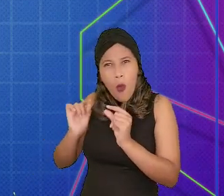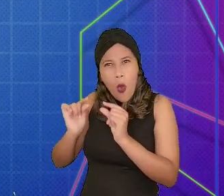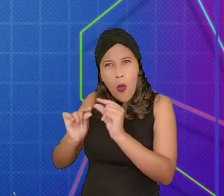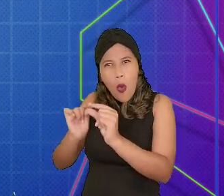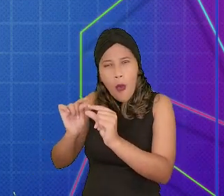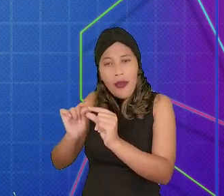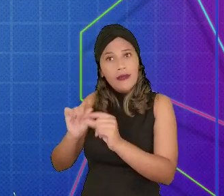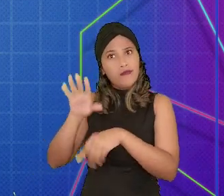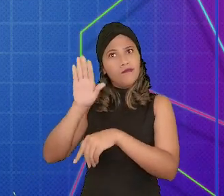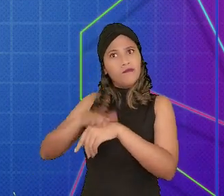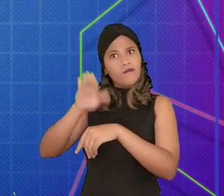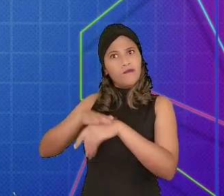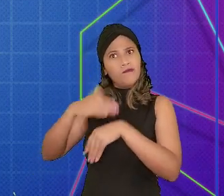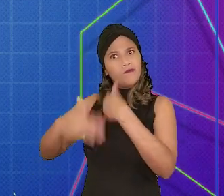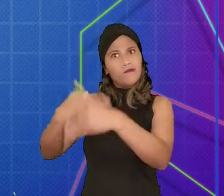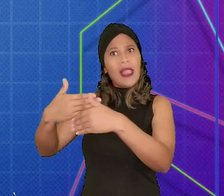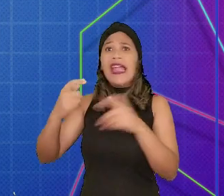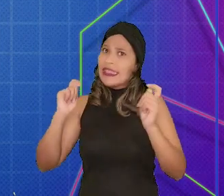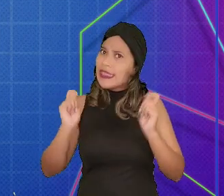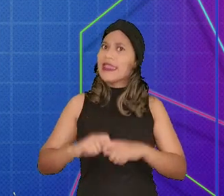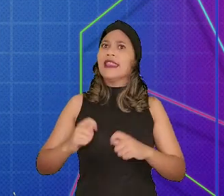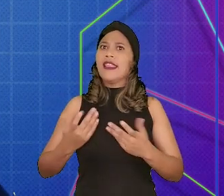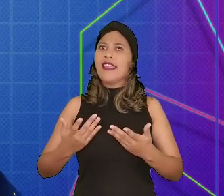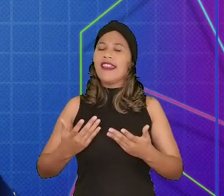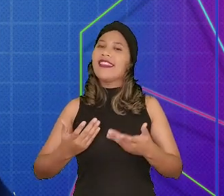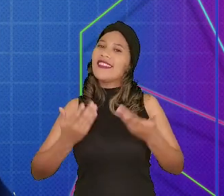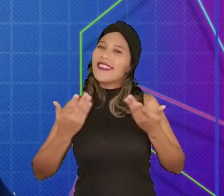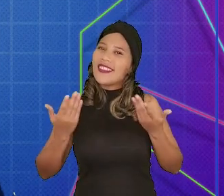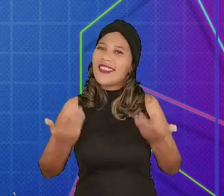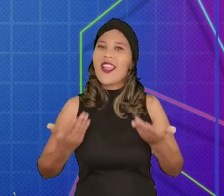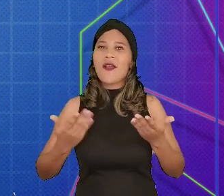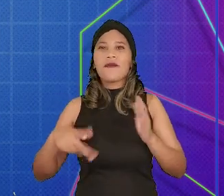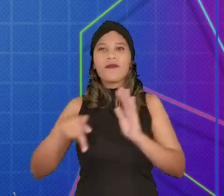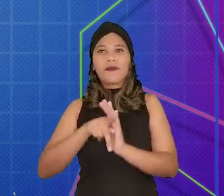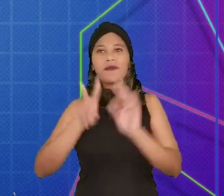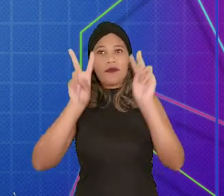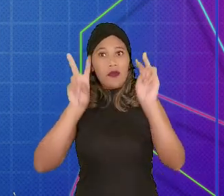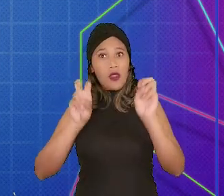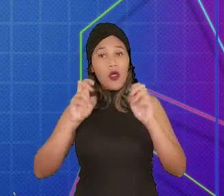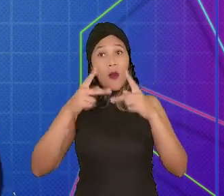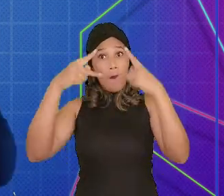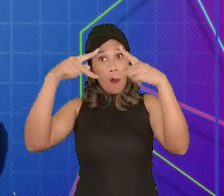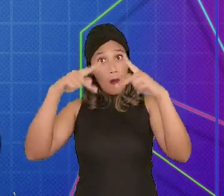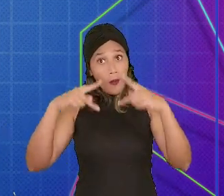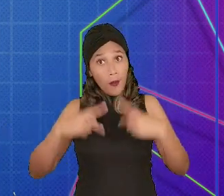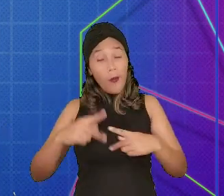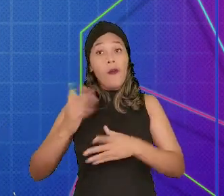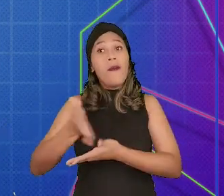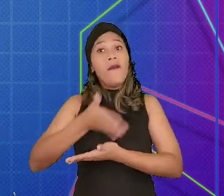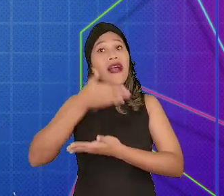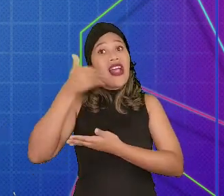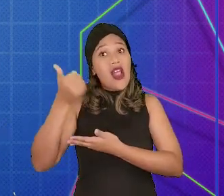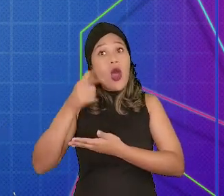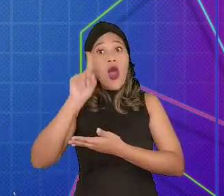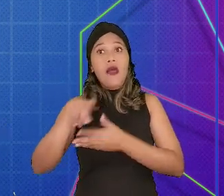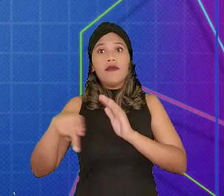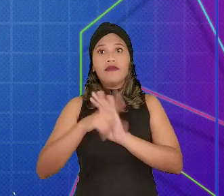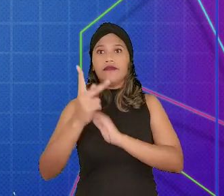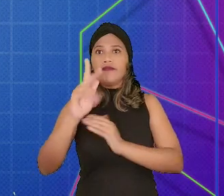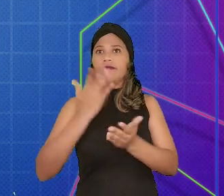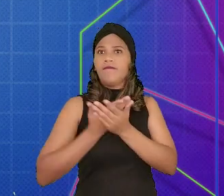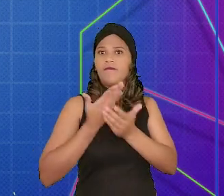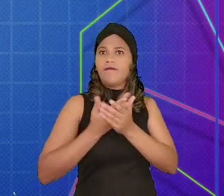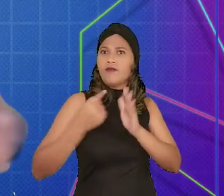área de desenvolver os seus próprios games. Então, galera, em relação à programação, a melhor saída é aprofundar